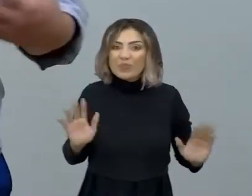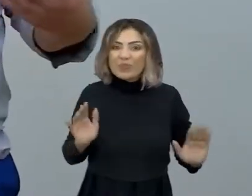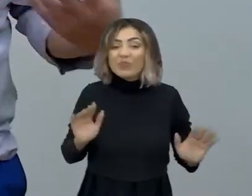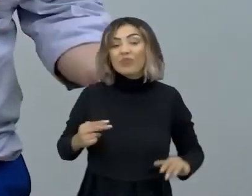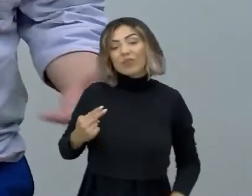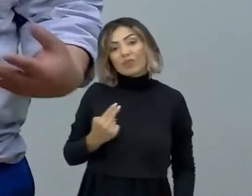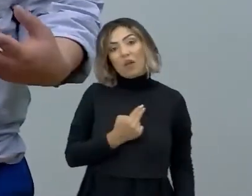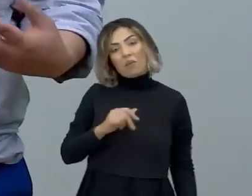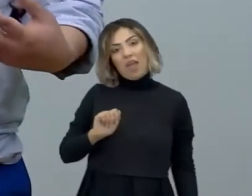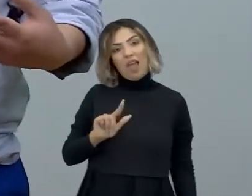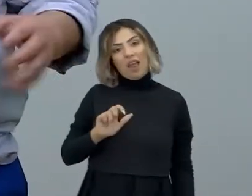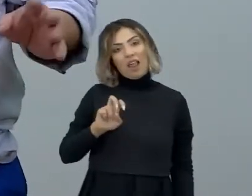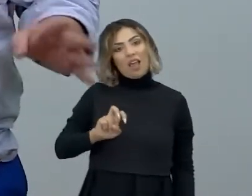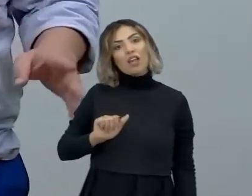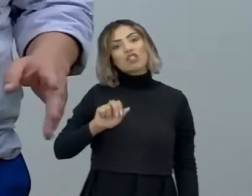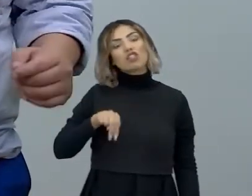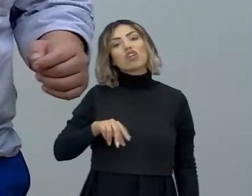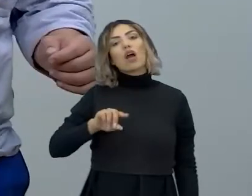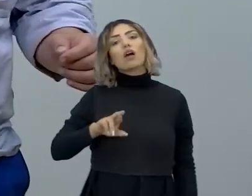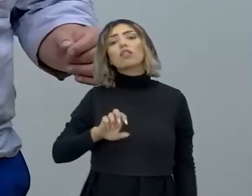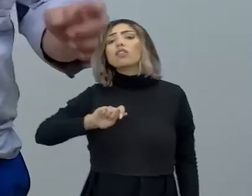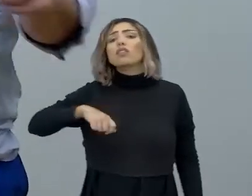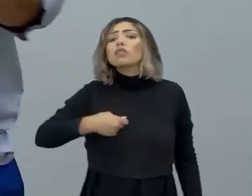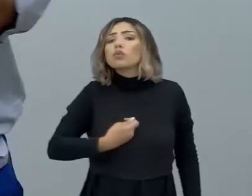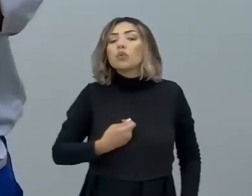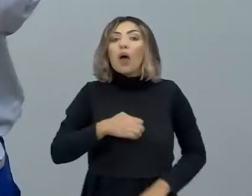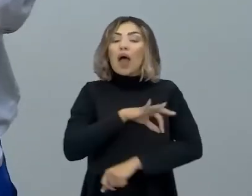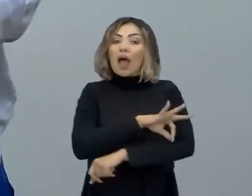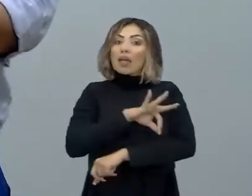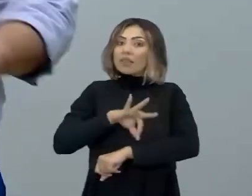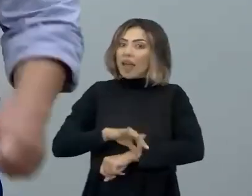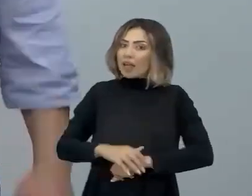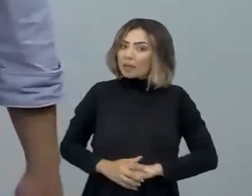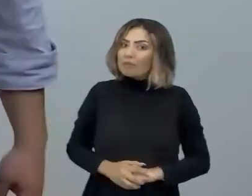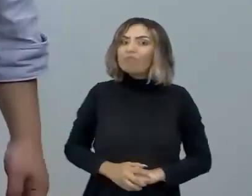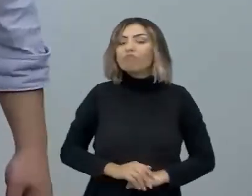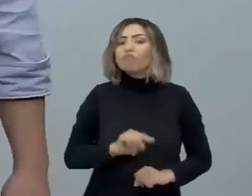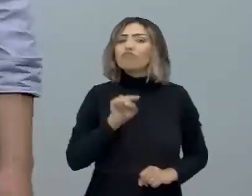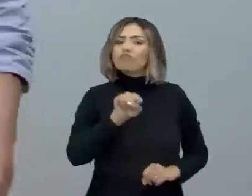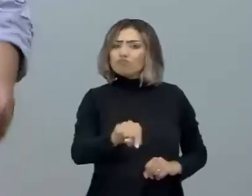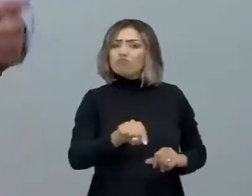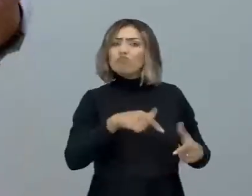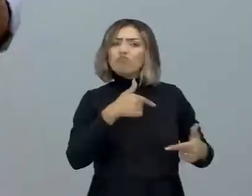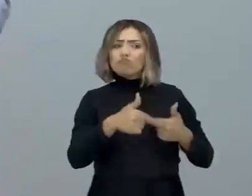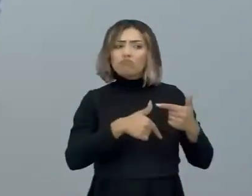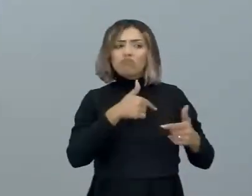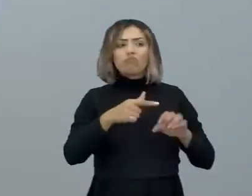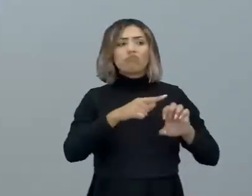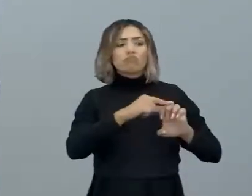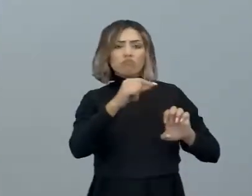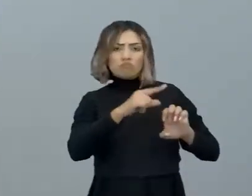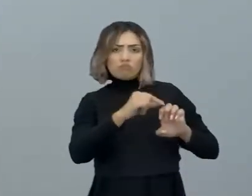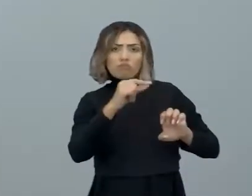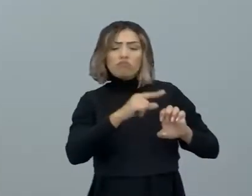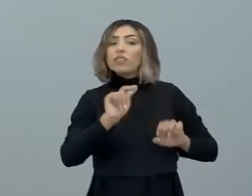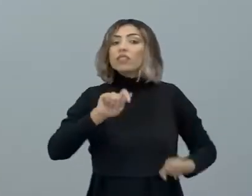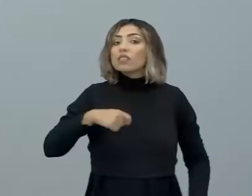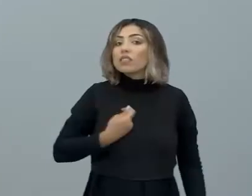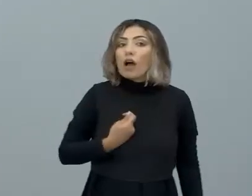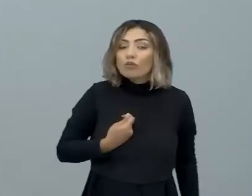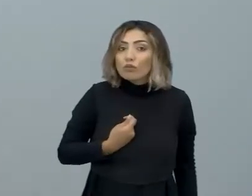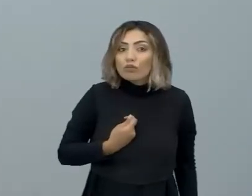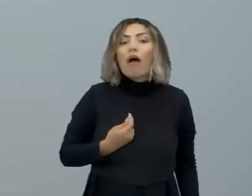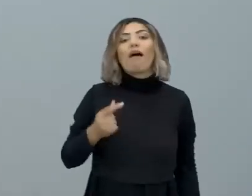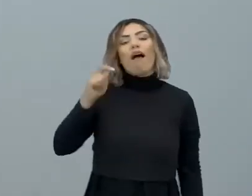o Alexandre, sou arquiteto e você, empresário, construtor, empreiteiro,